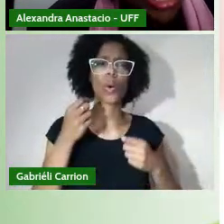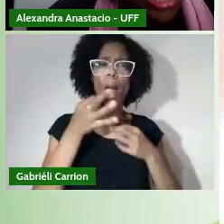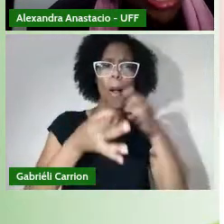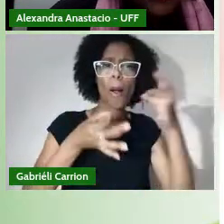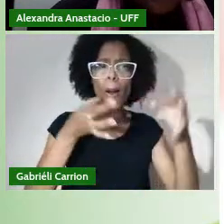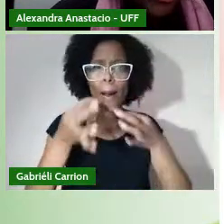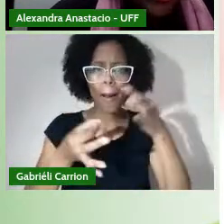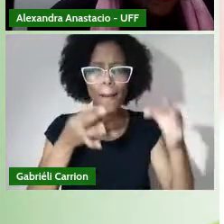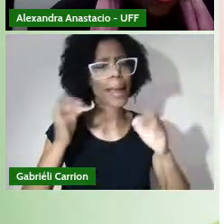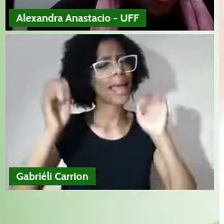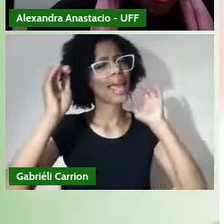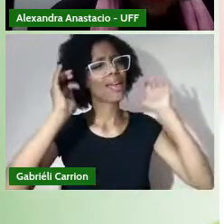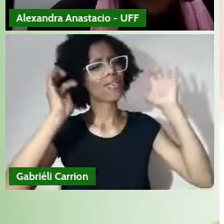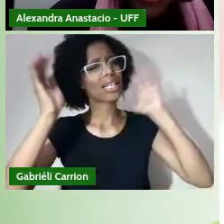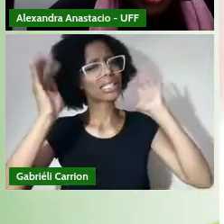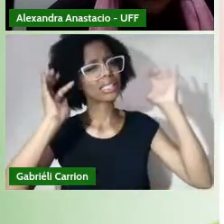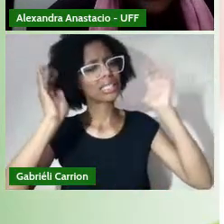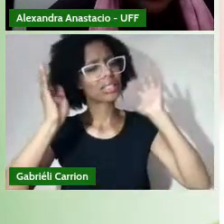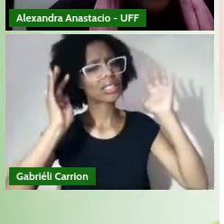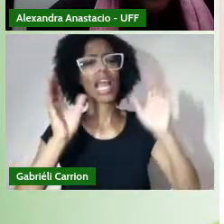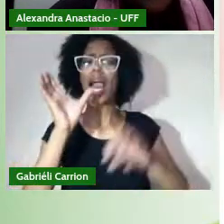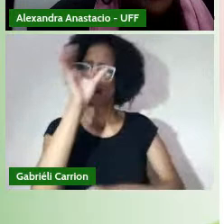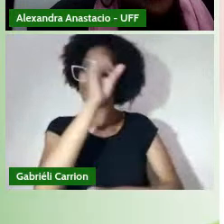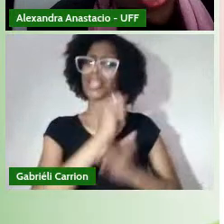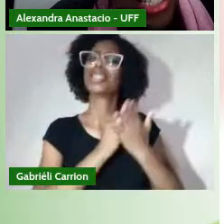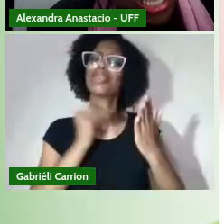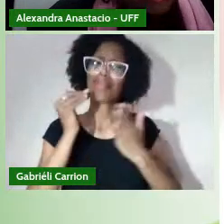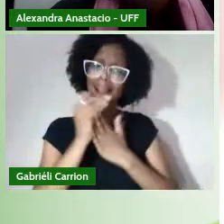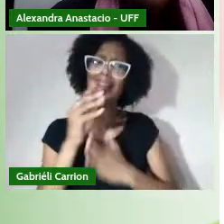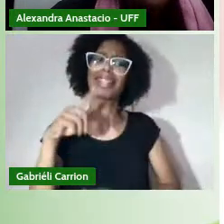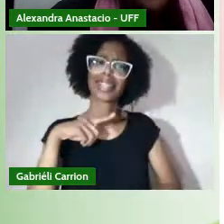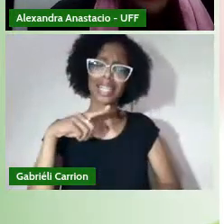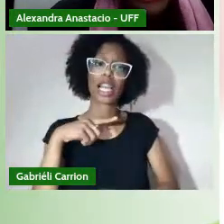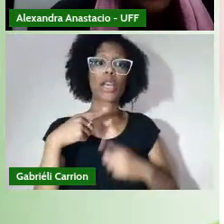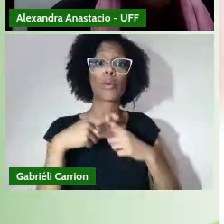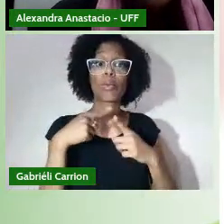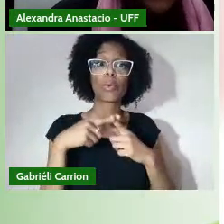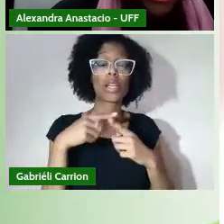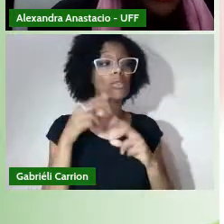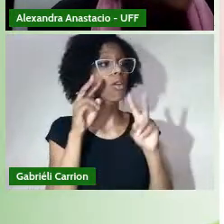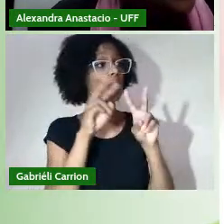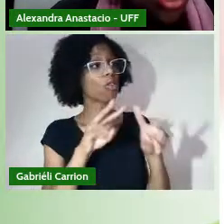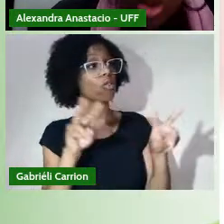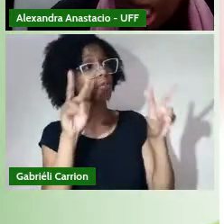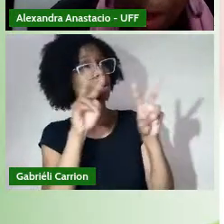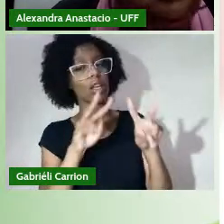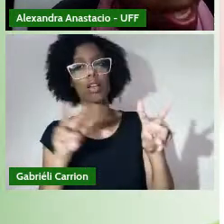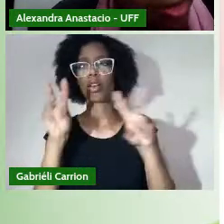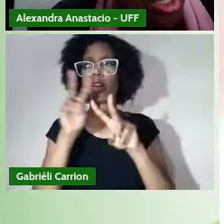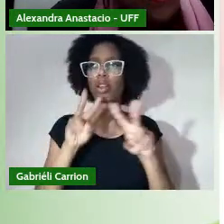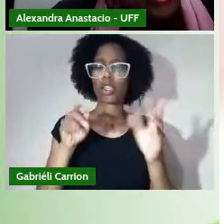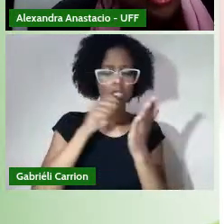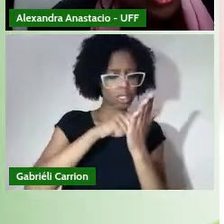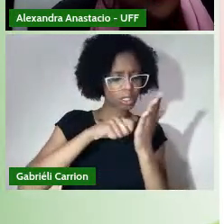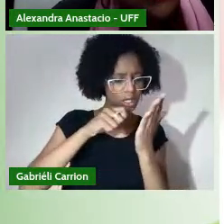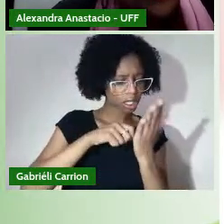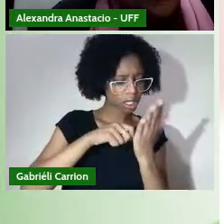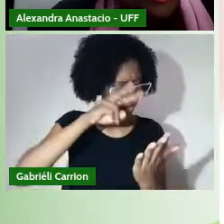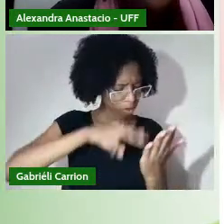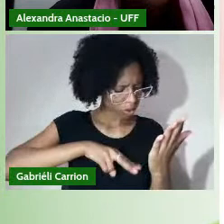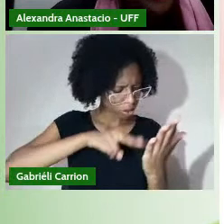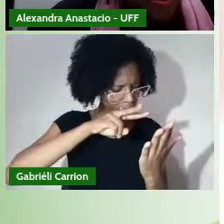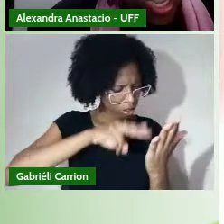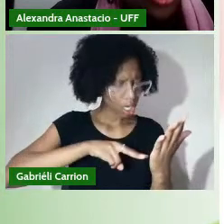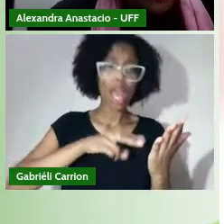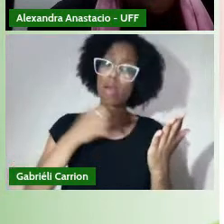a gente aprende muito mais dessa forma. Quando a gente somente observa, escreve, lê, e isso não é menos importante, por